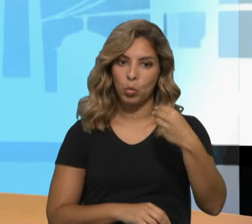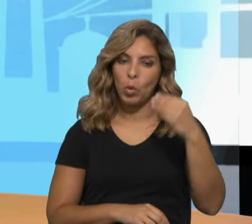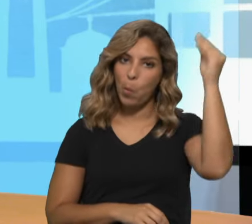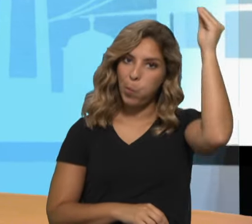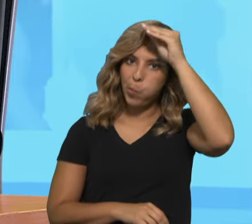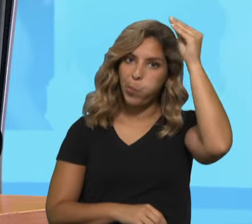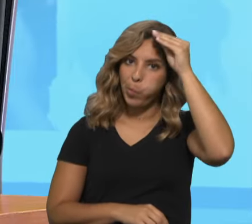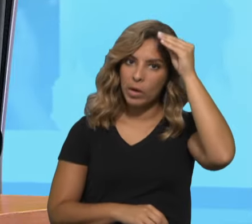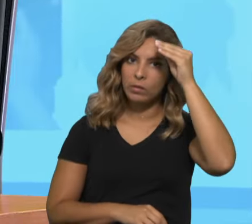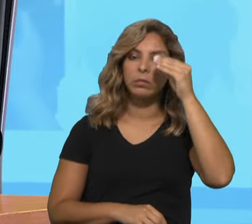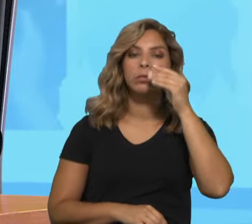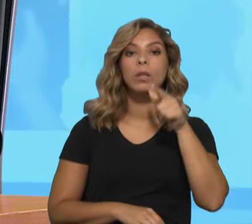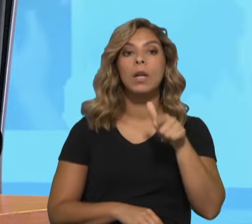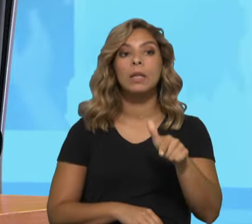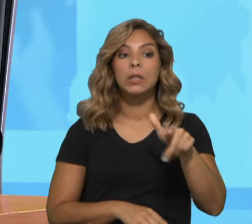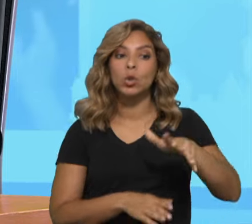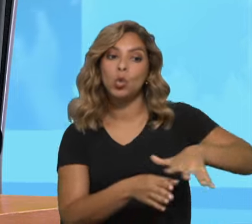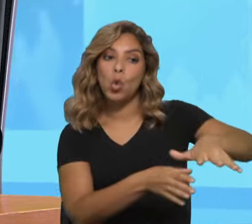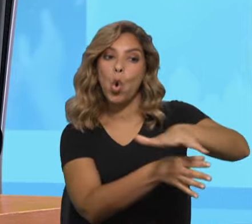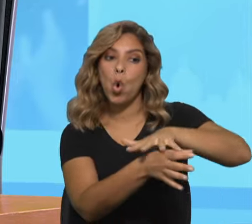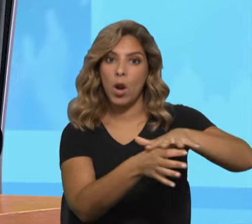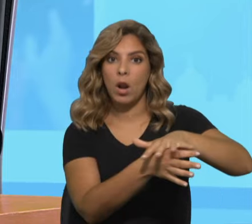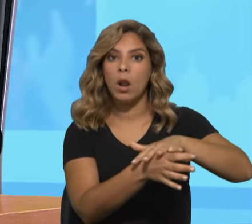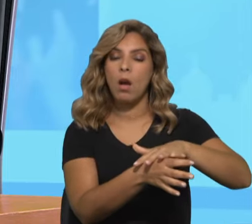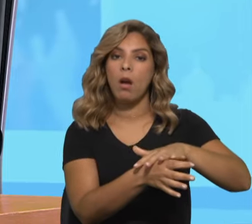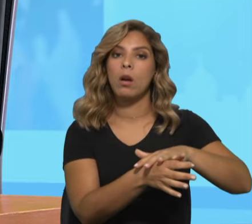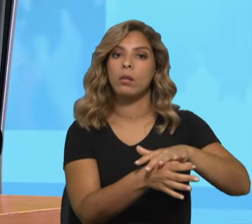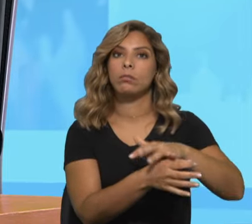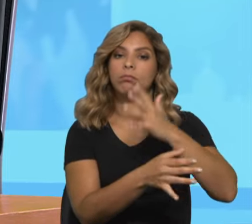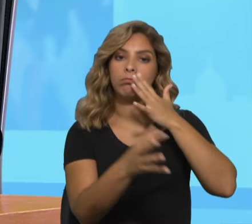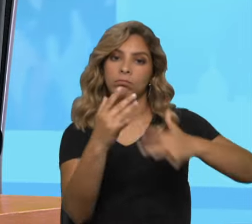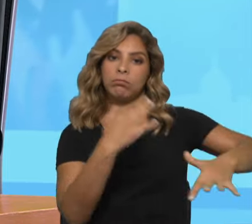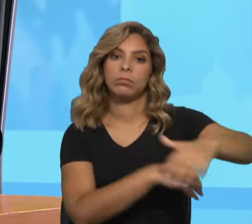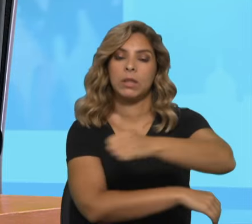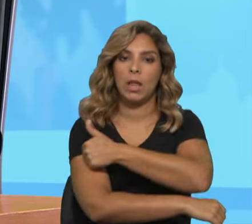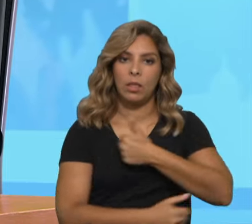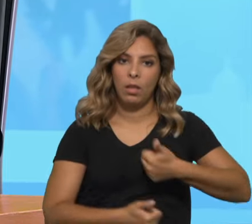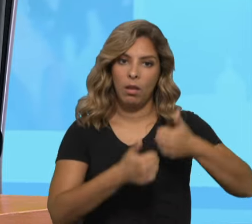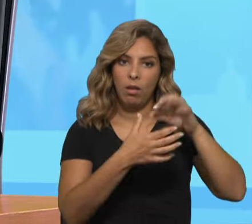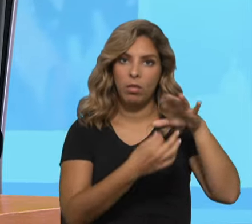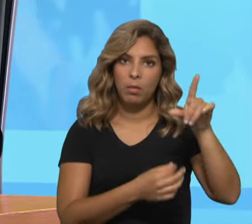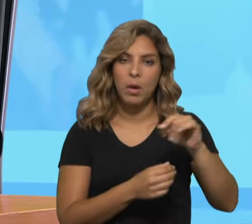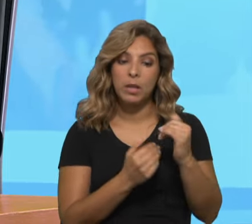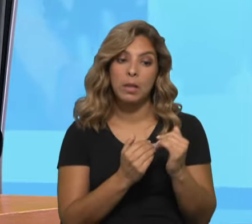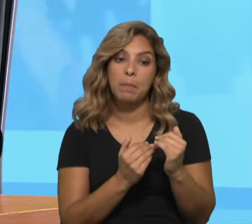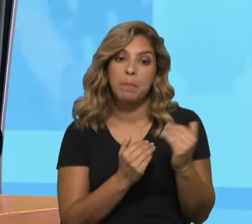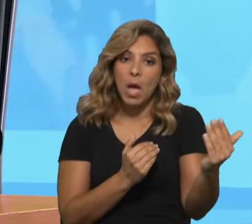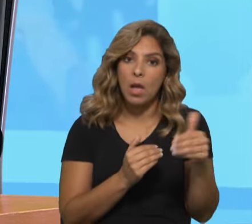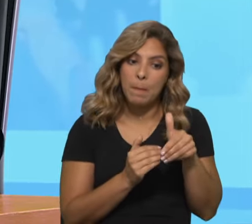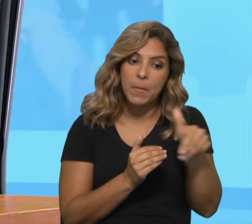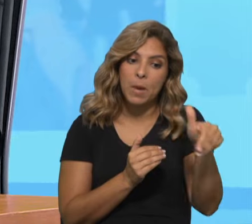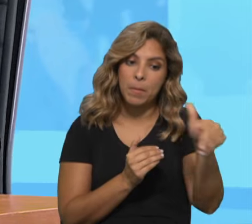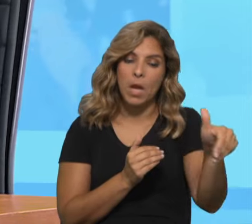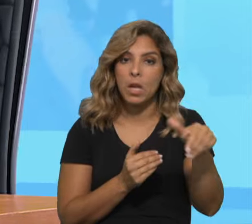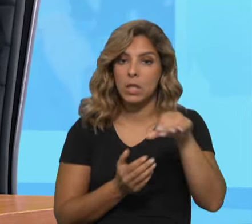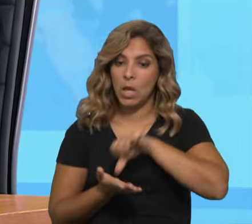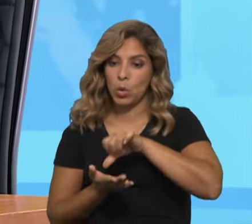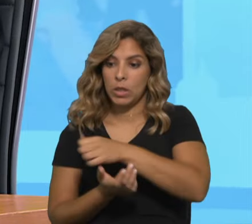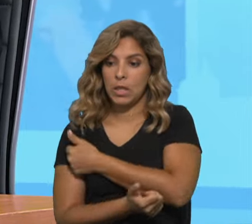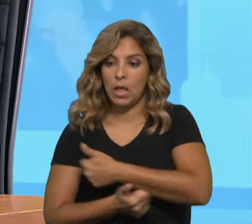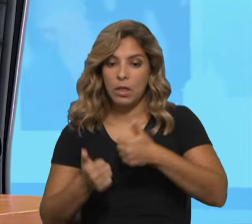estas zonas urbanas, sobretudo das zonas periféricas, que são